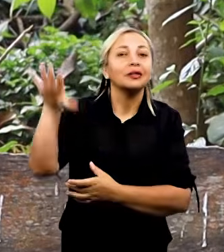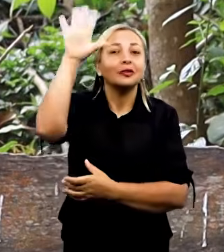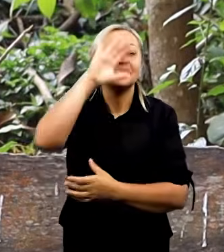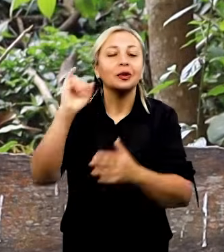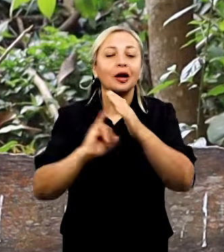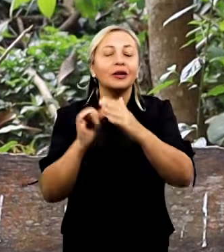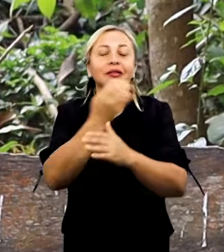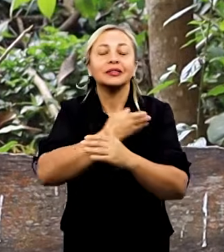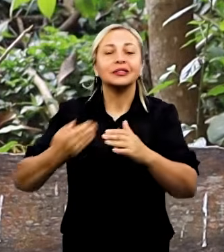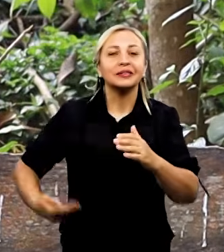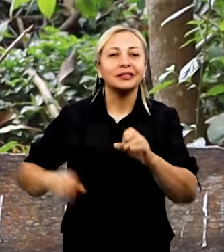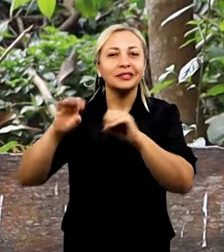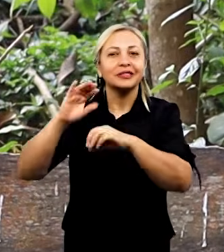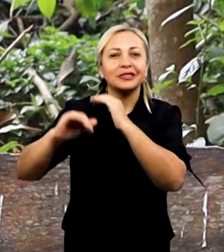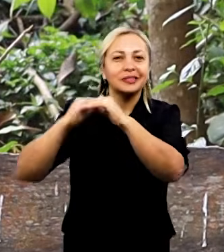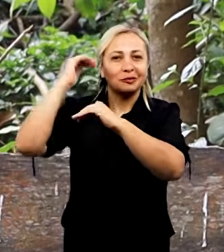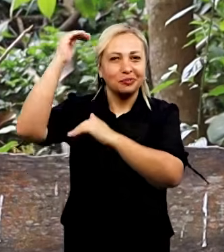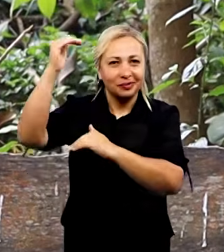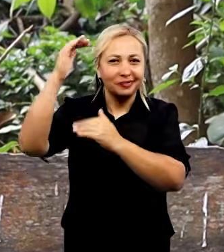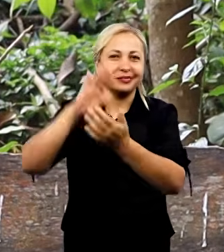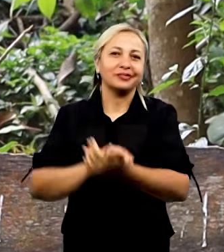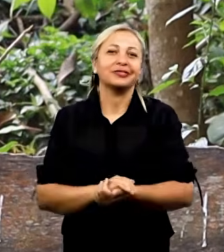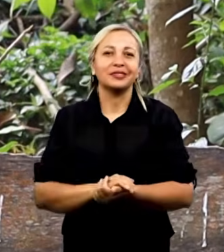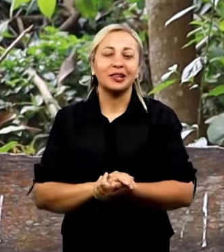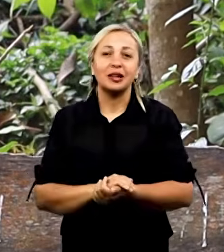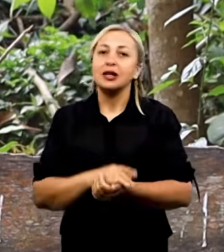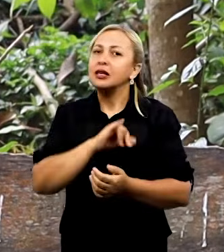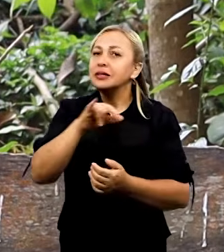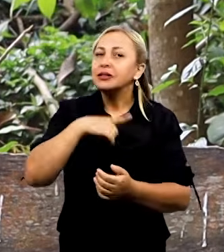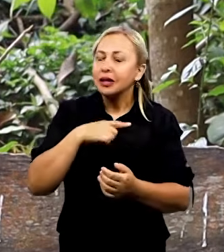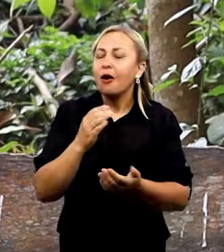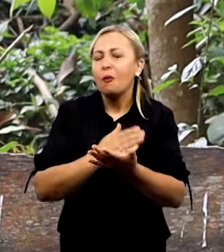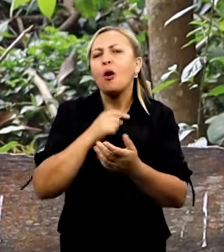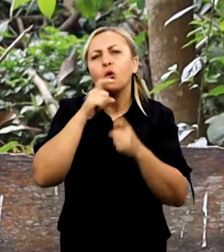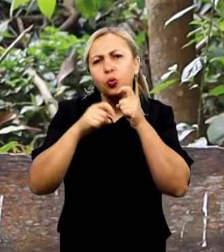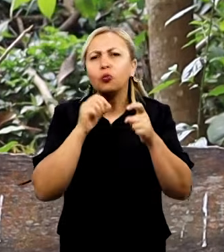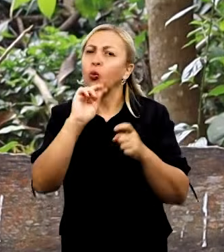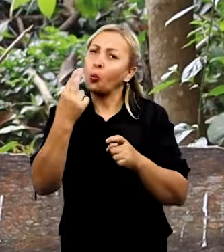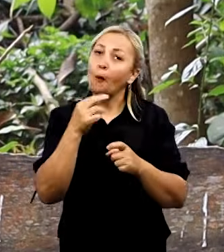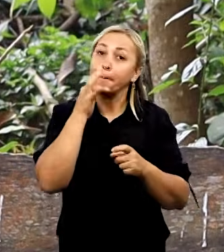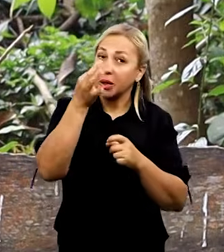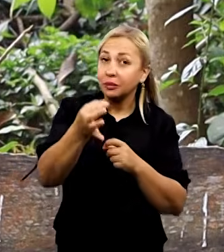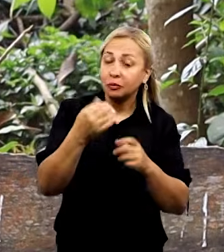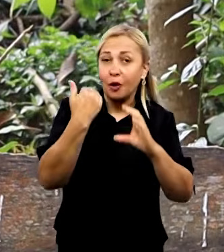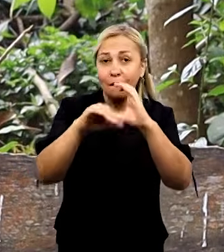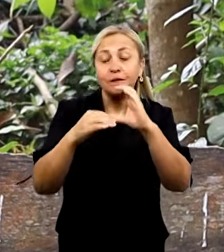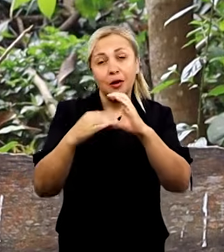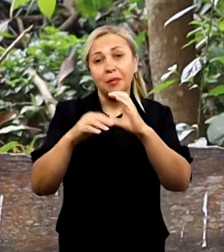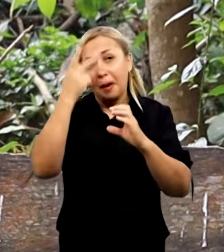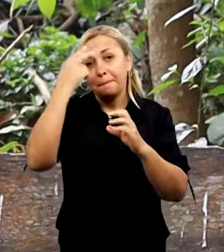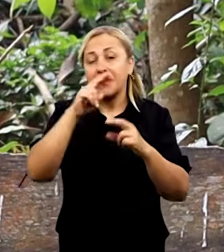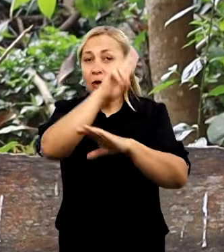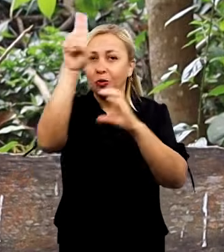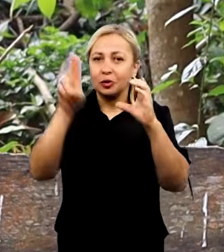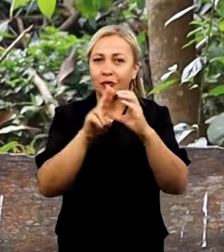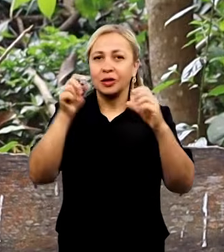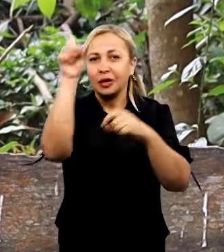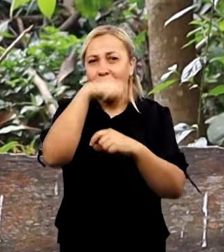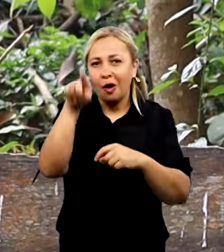produzido nas instituições públicas de ensino superior nordestinas. Caso tenha alguma dúvida ou sugestão, envie um e-mail para